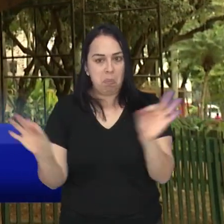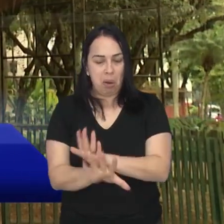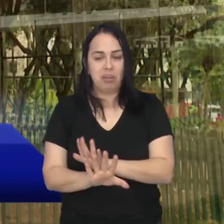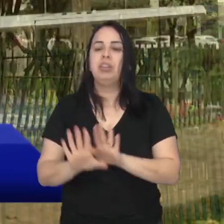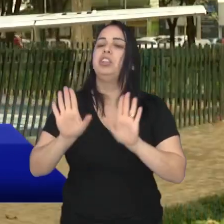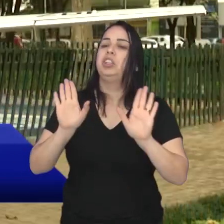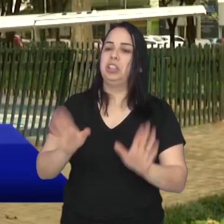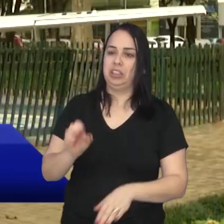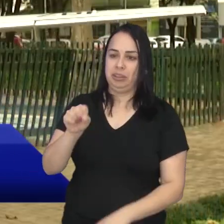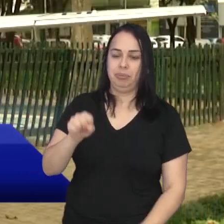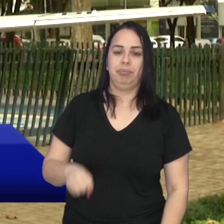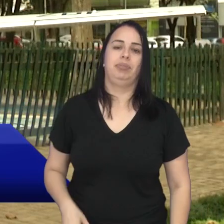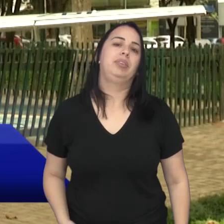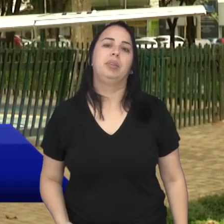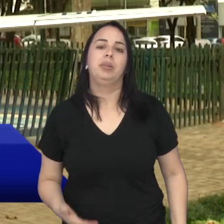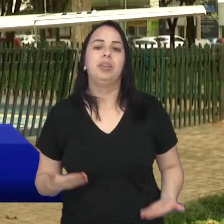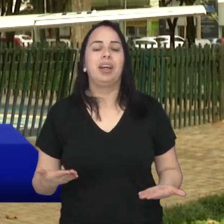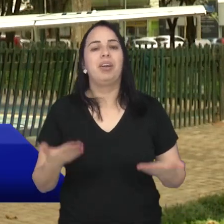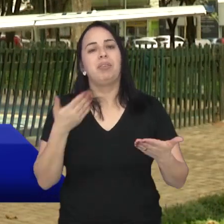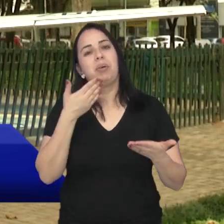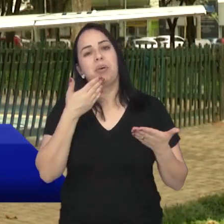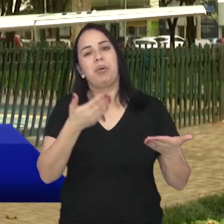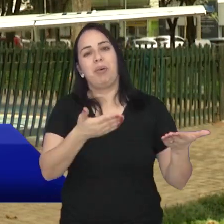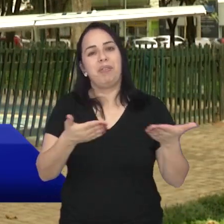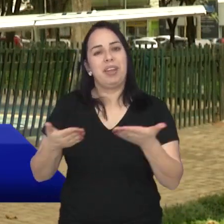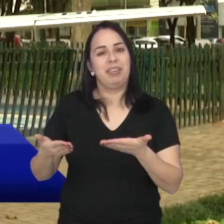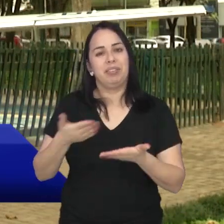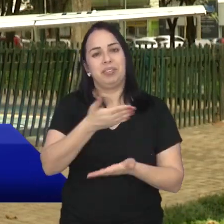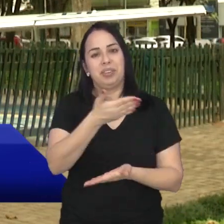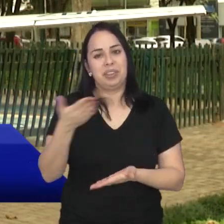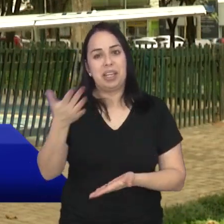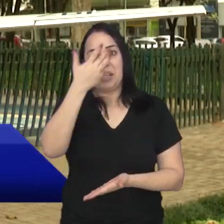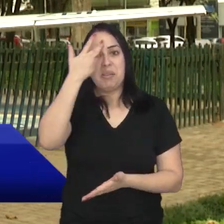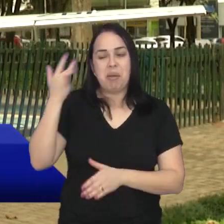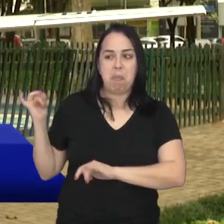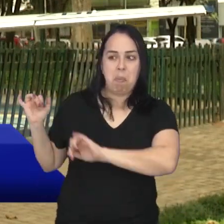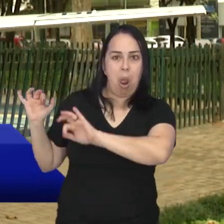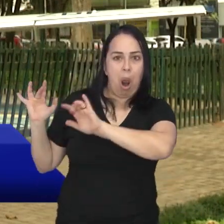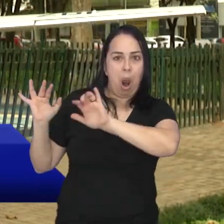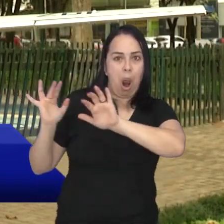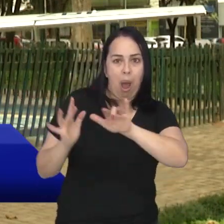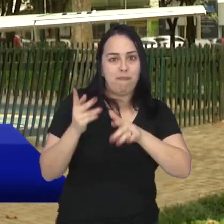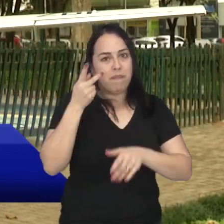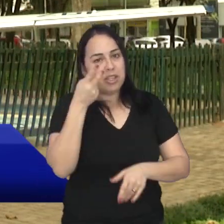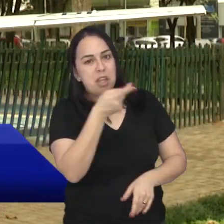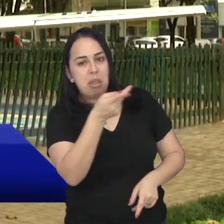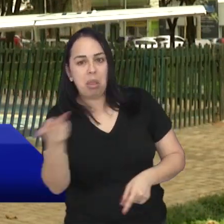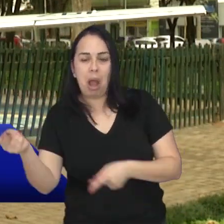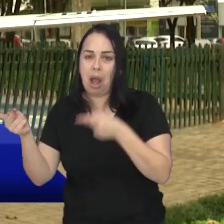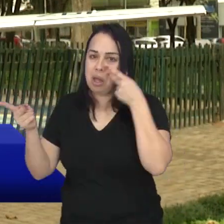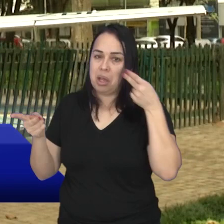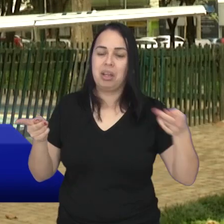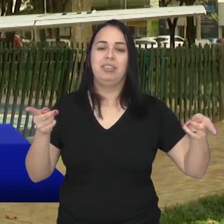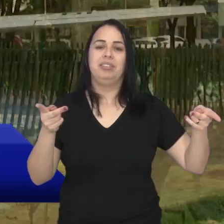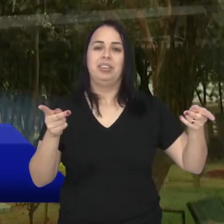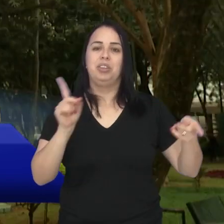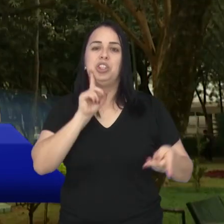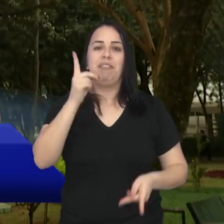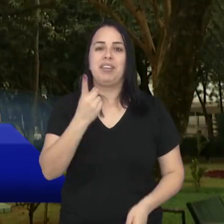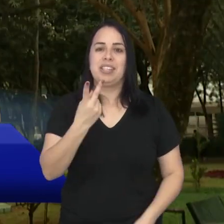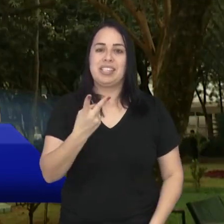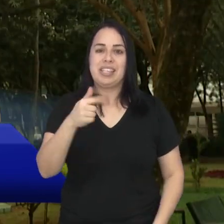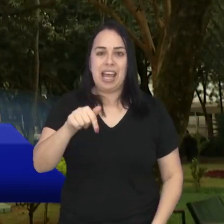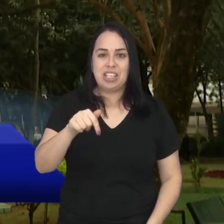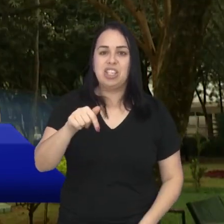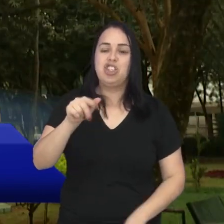nossa intenção até o aniversário está entregue para a população. Então vamos fazer um convite para quem for vir aqui frequentar, visitar o parque no dia